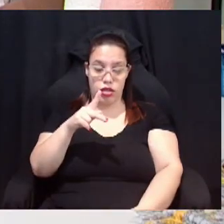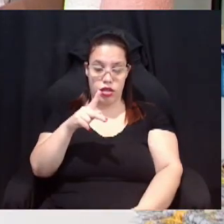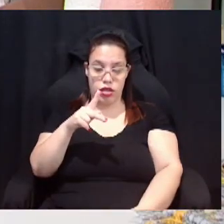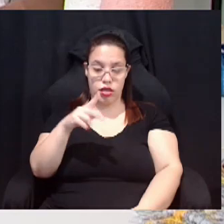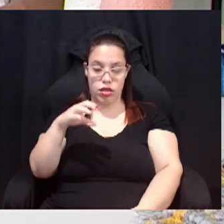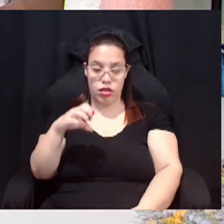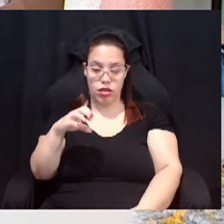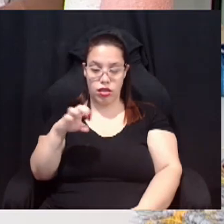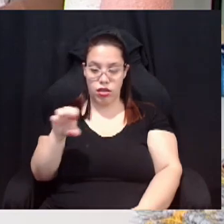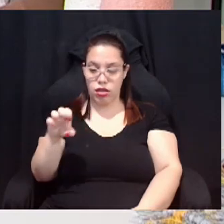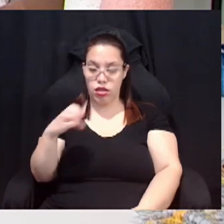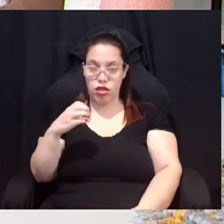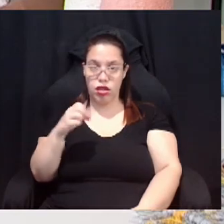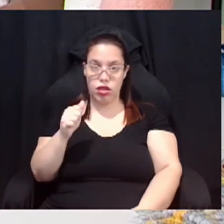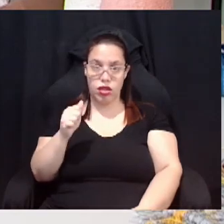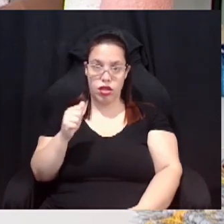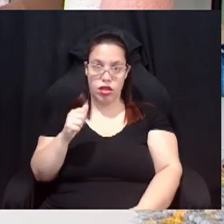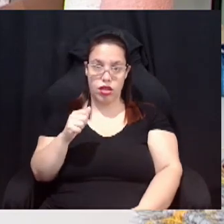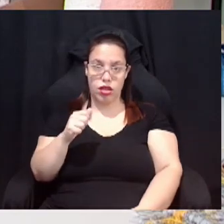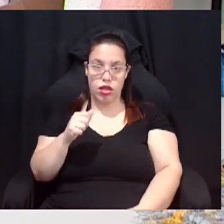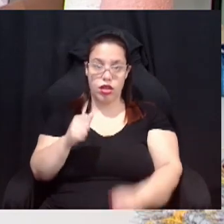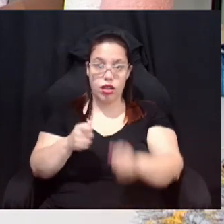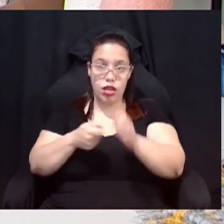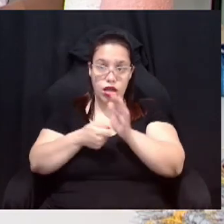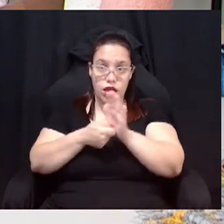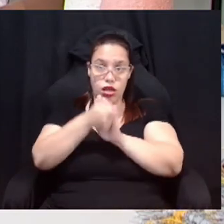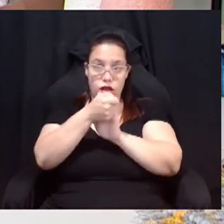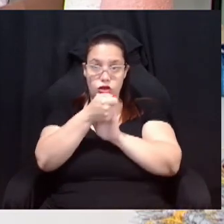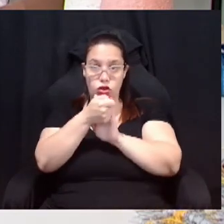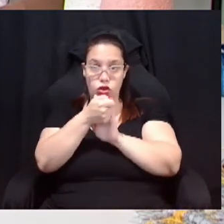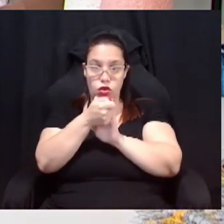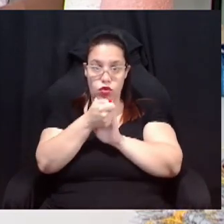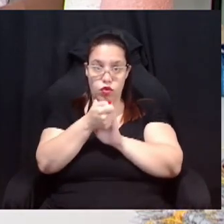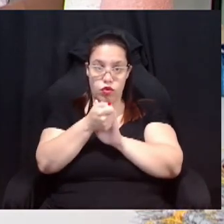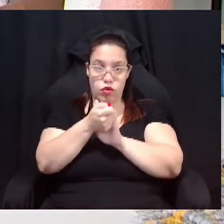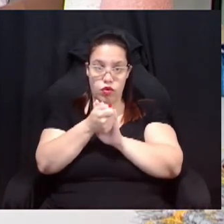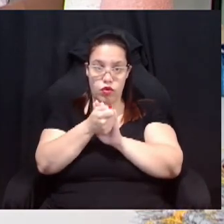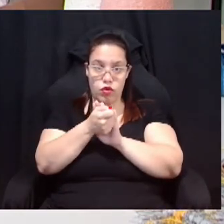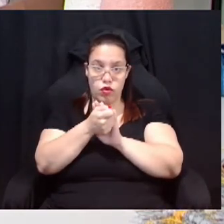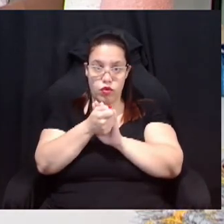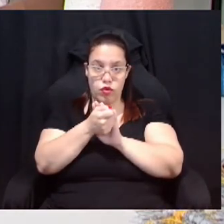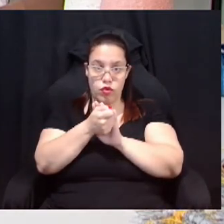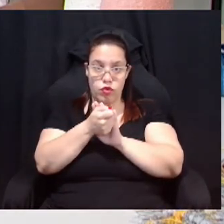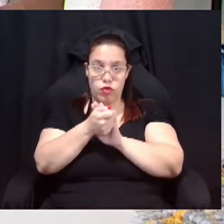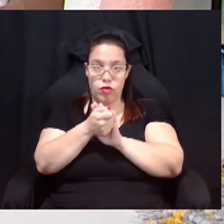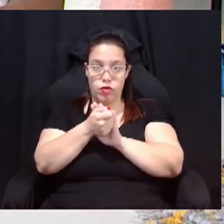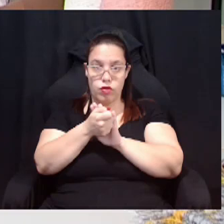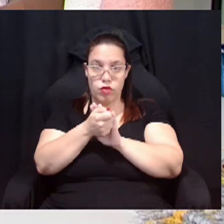Eu jogo ela pra cima. Ai, que legal! Joguei ela pra cima, eu consigo